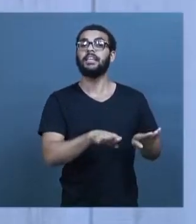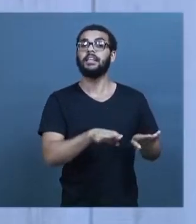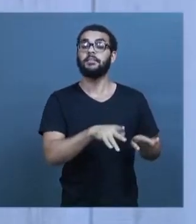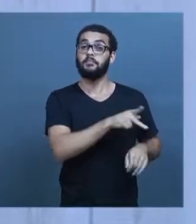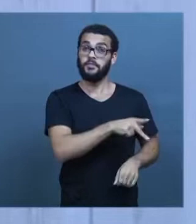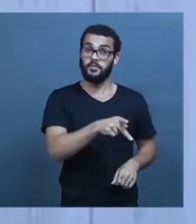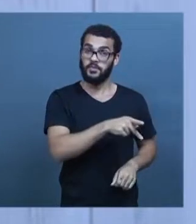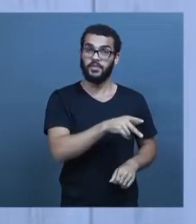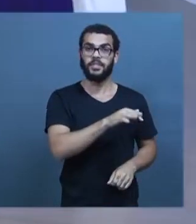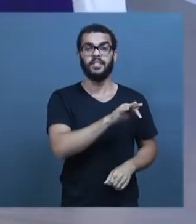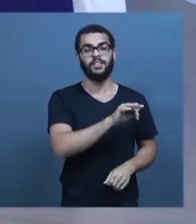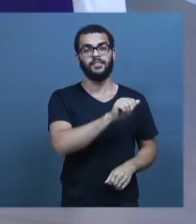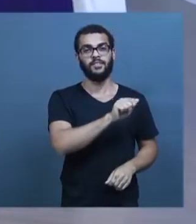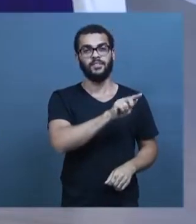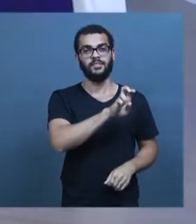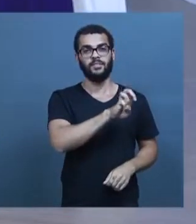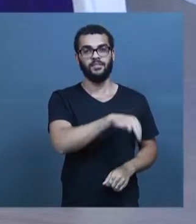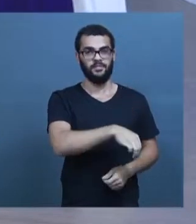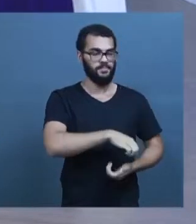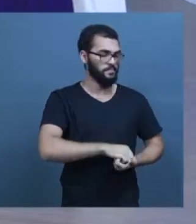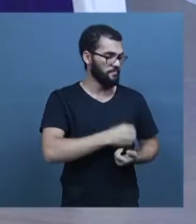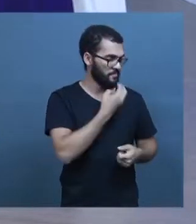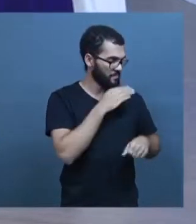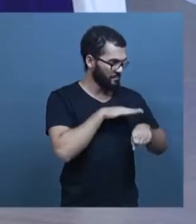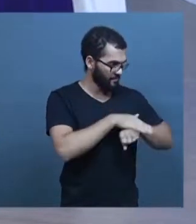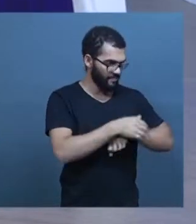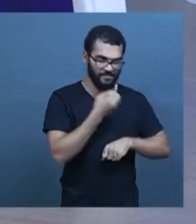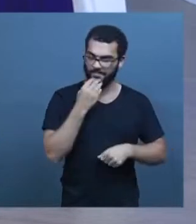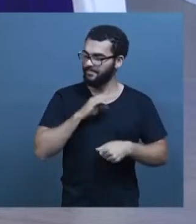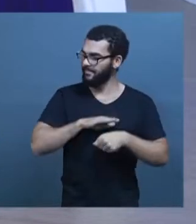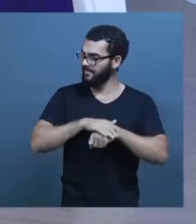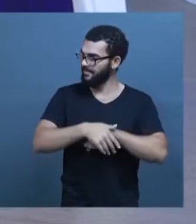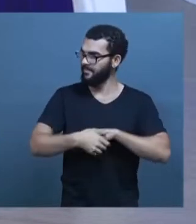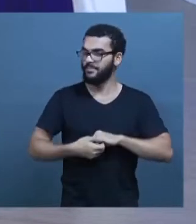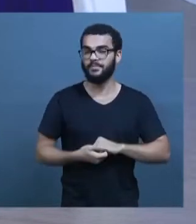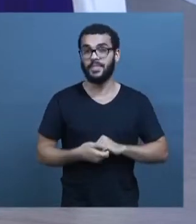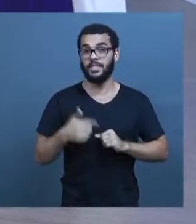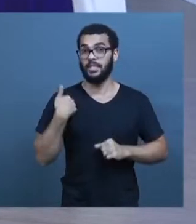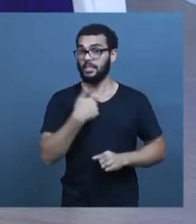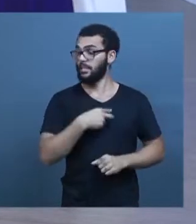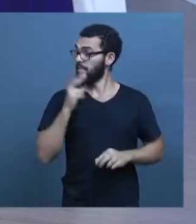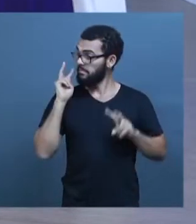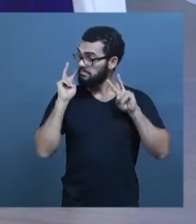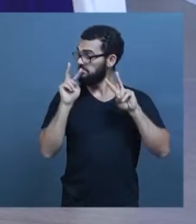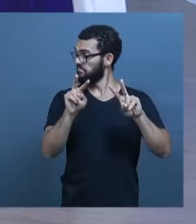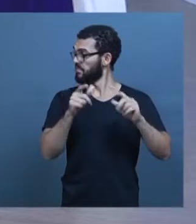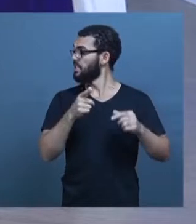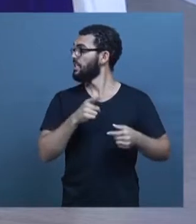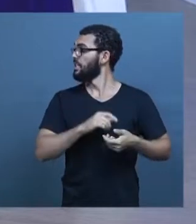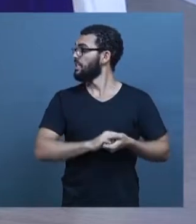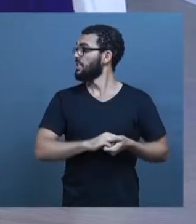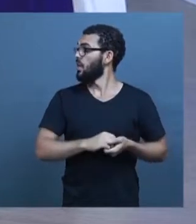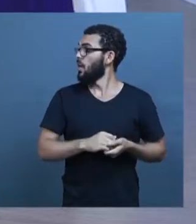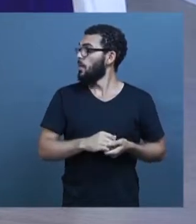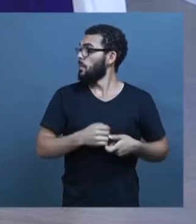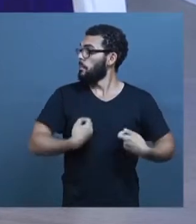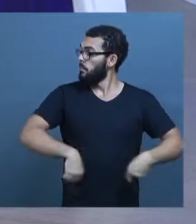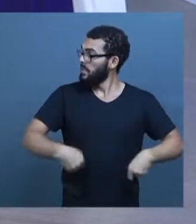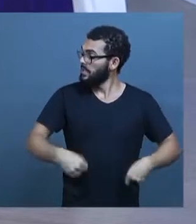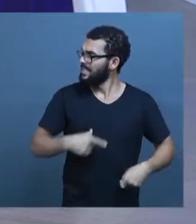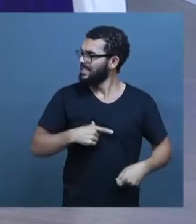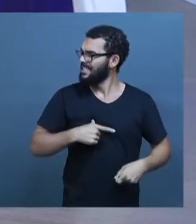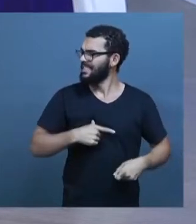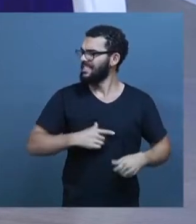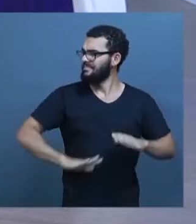noite, Patrícia. Bom, como vimos na reportagem, limite no cheque